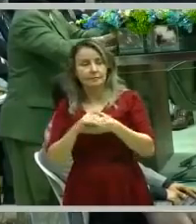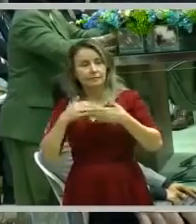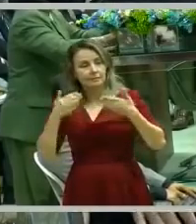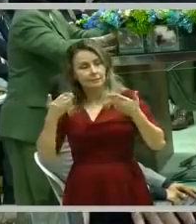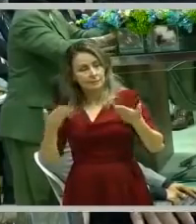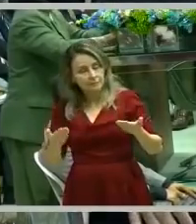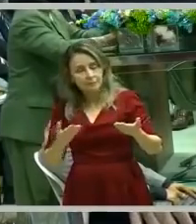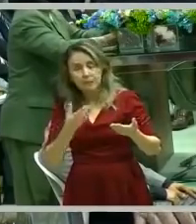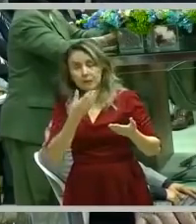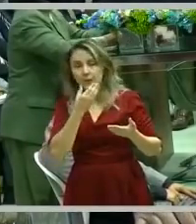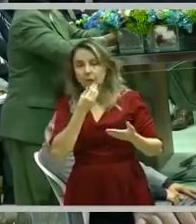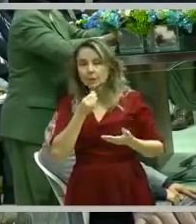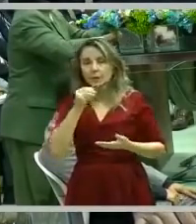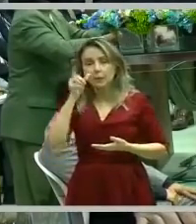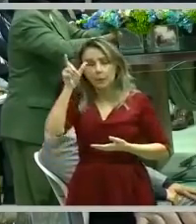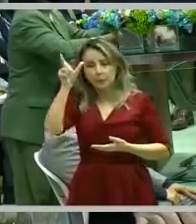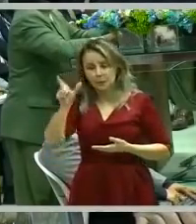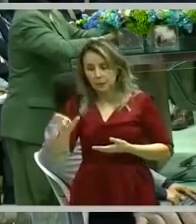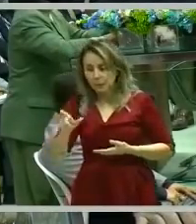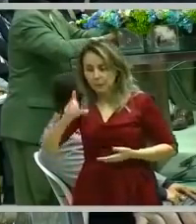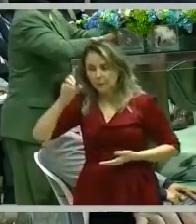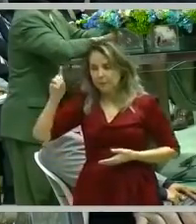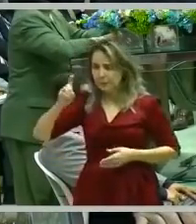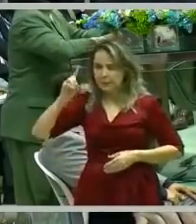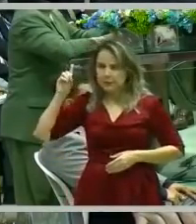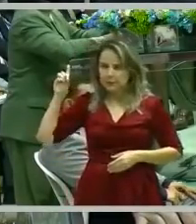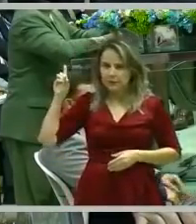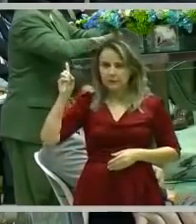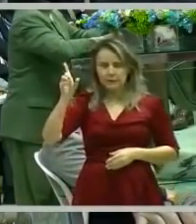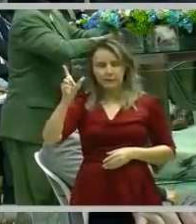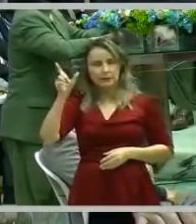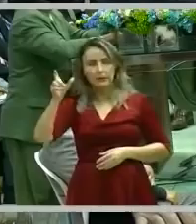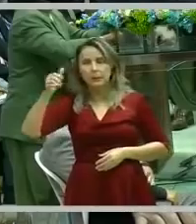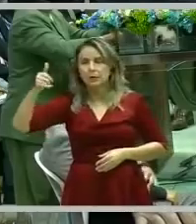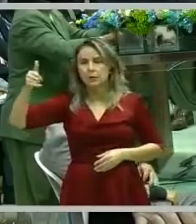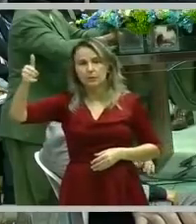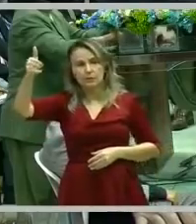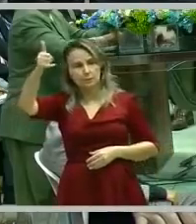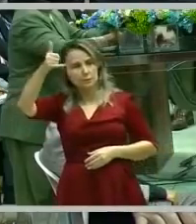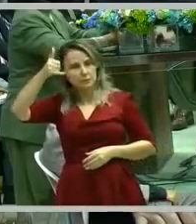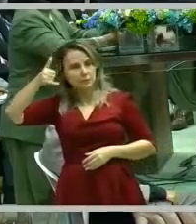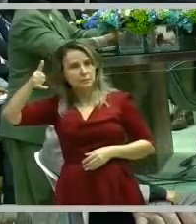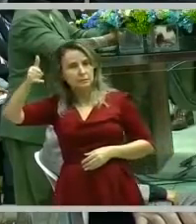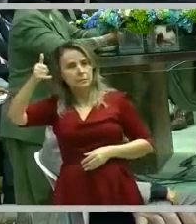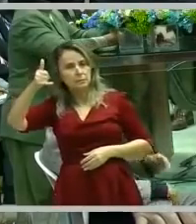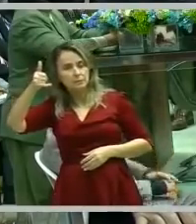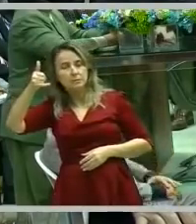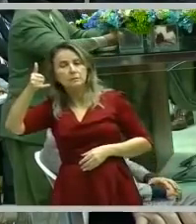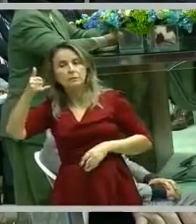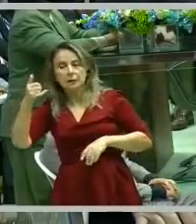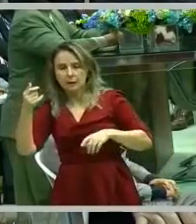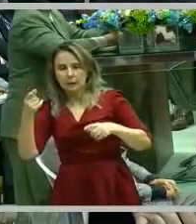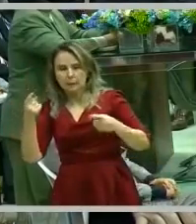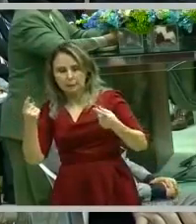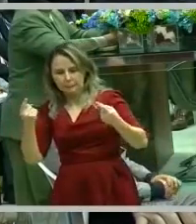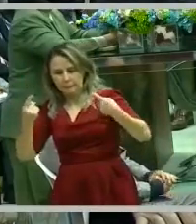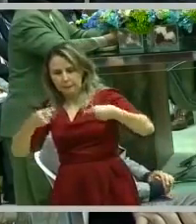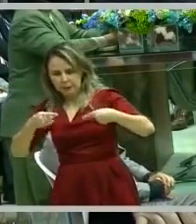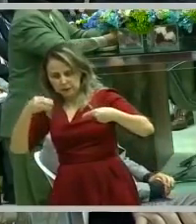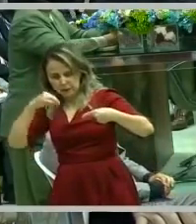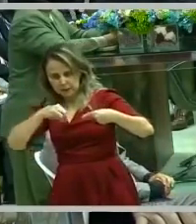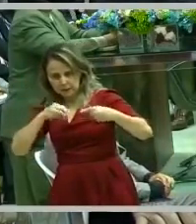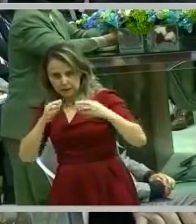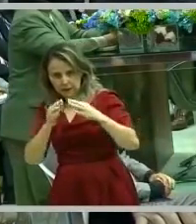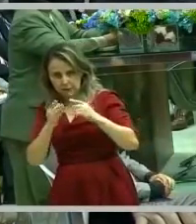Davi, ele foi ungido e ele enfrentou, veja que quando ele foi ungido, ele enfrentou problema dentro da igreja e